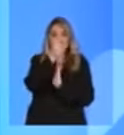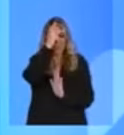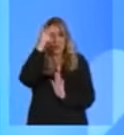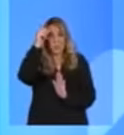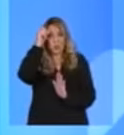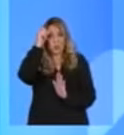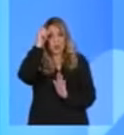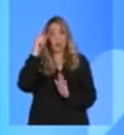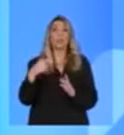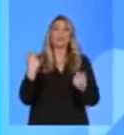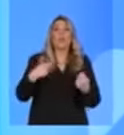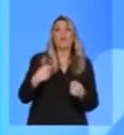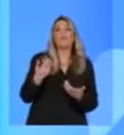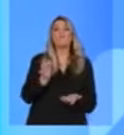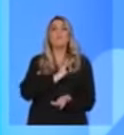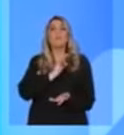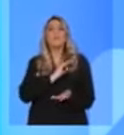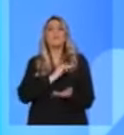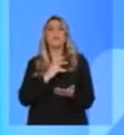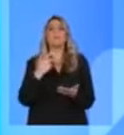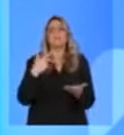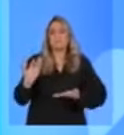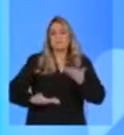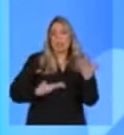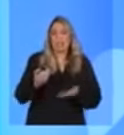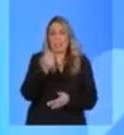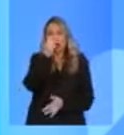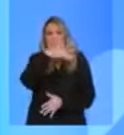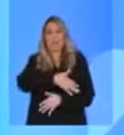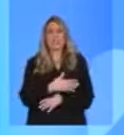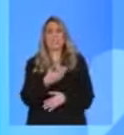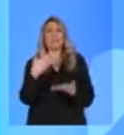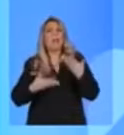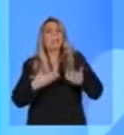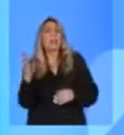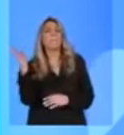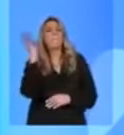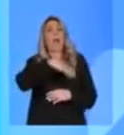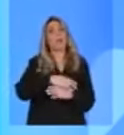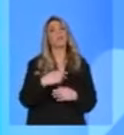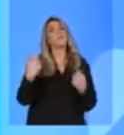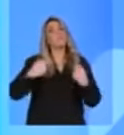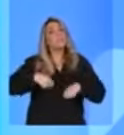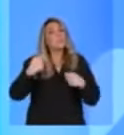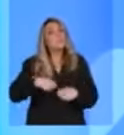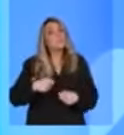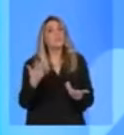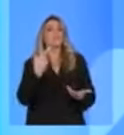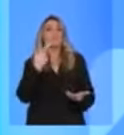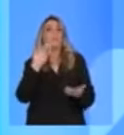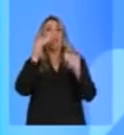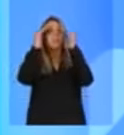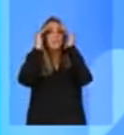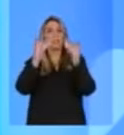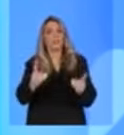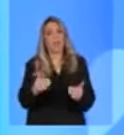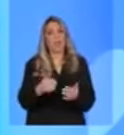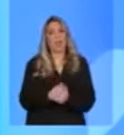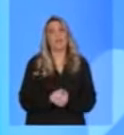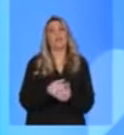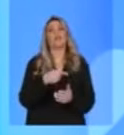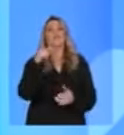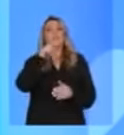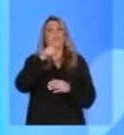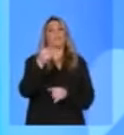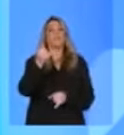o trabalhador e a guarda municipal tem outras funções também por exemplo nesse governo no governo do prefeito Eduardo pais que eu tenho a honra de ter sido seu